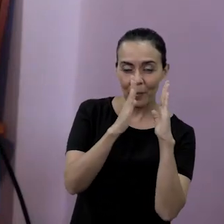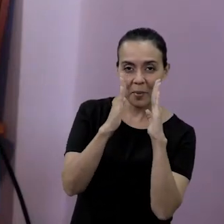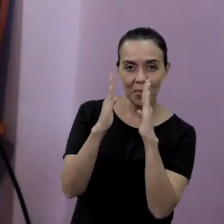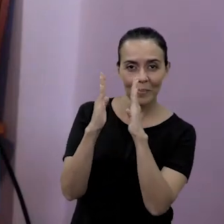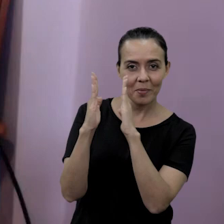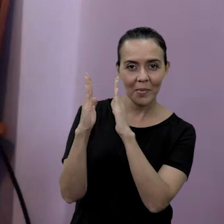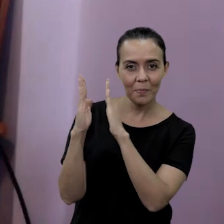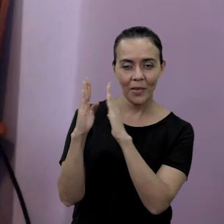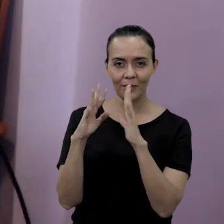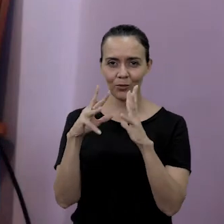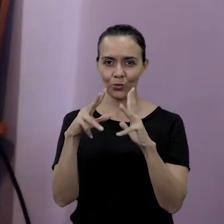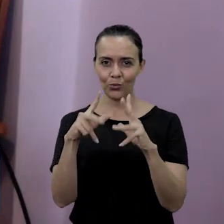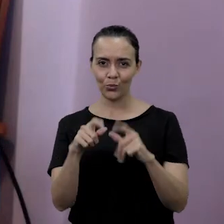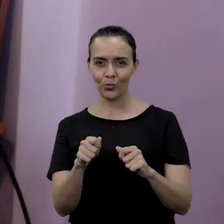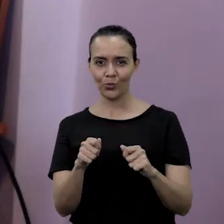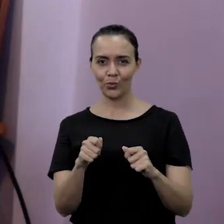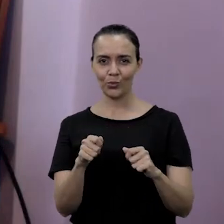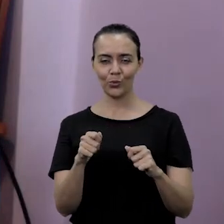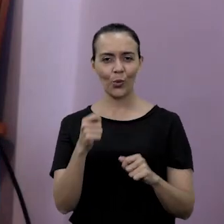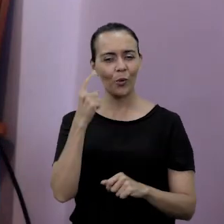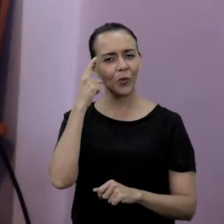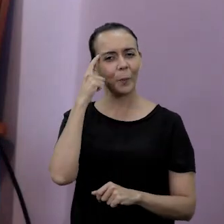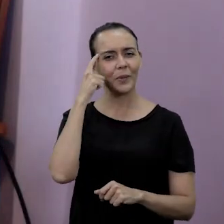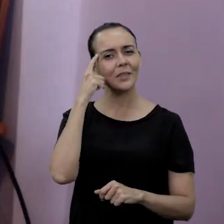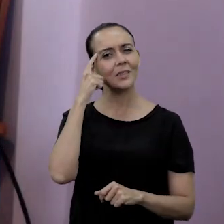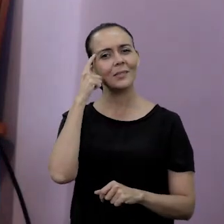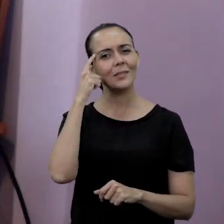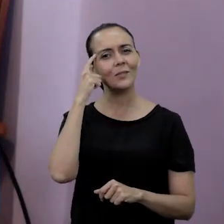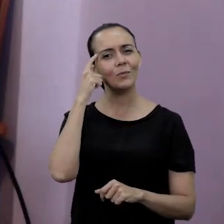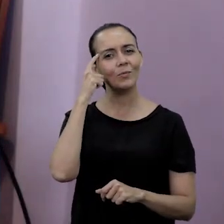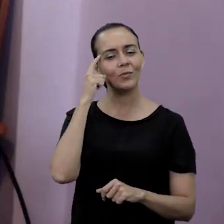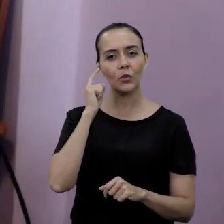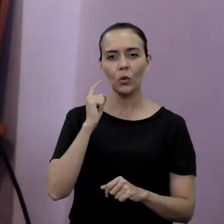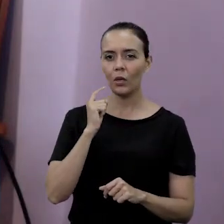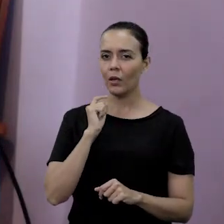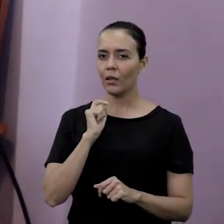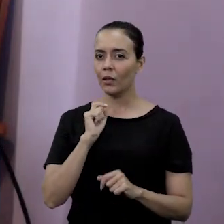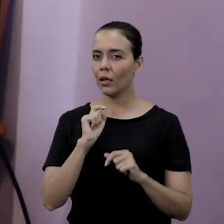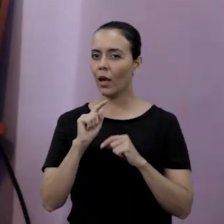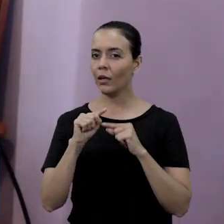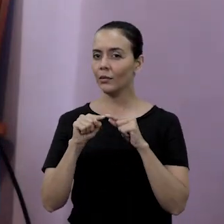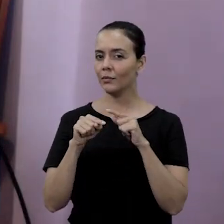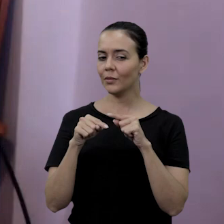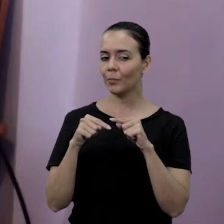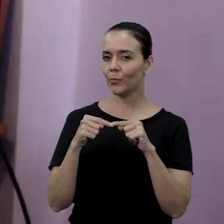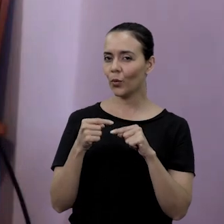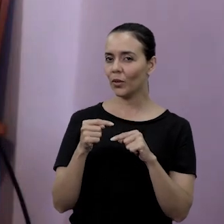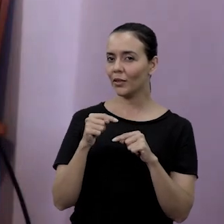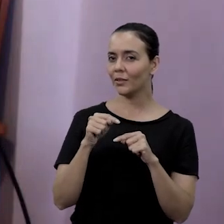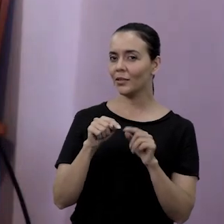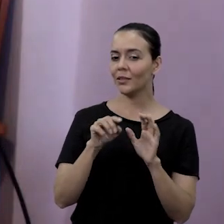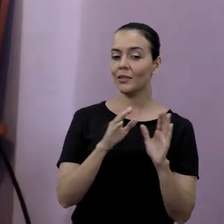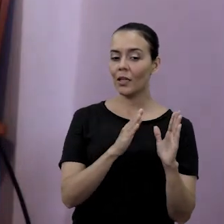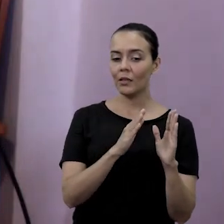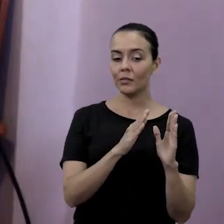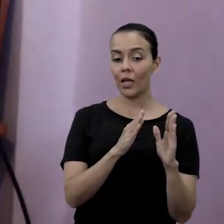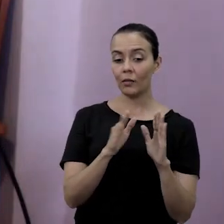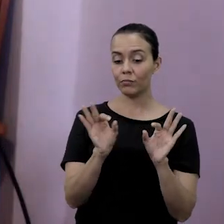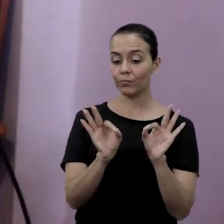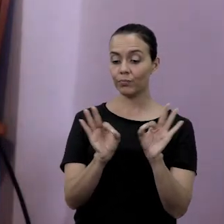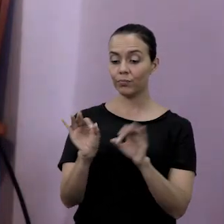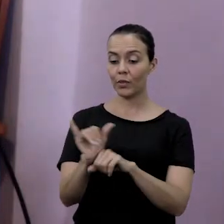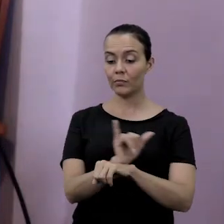narrativa, principalmente, e no contato com a direção. E a edição é uma fase criativa da construção